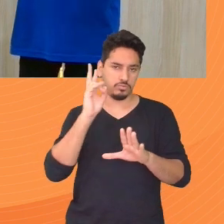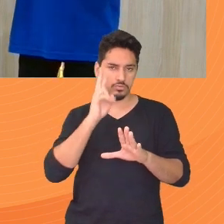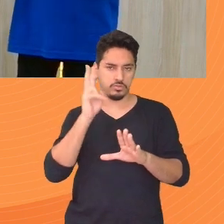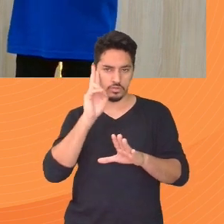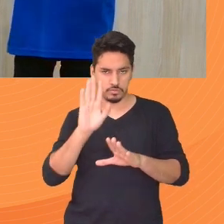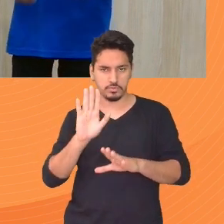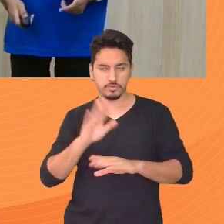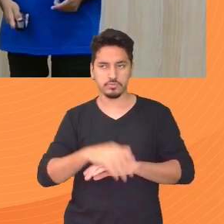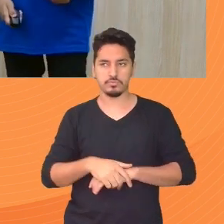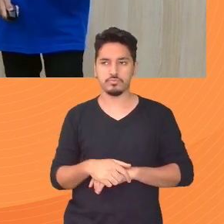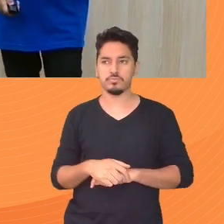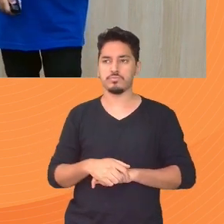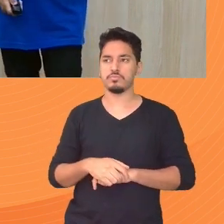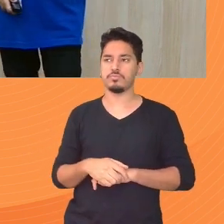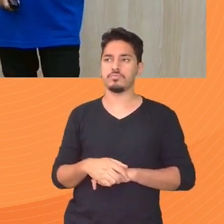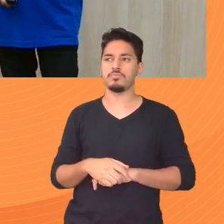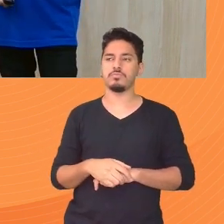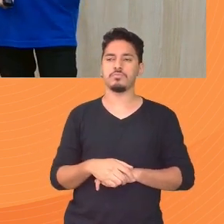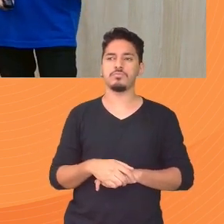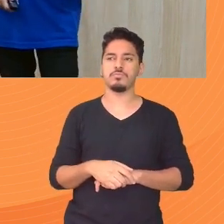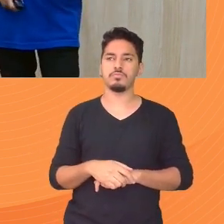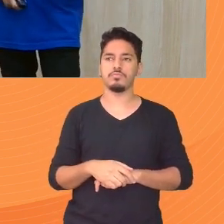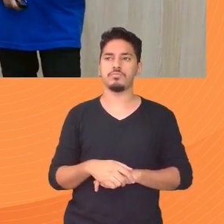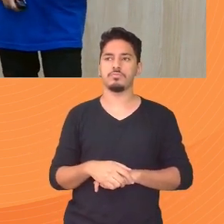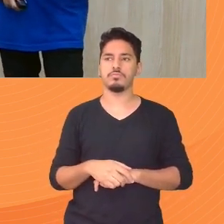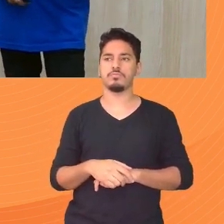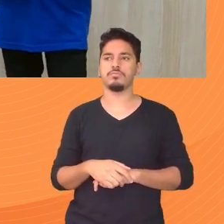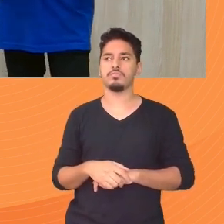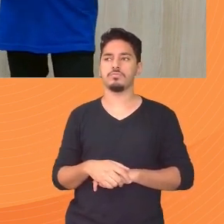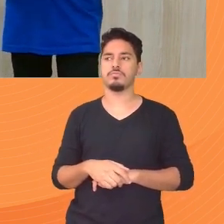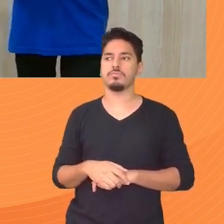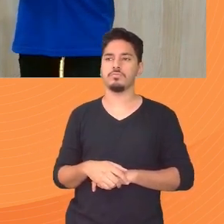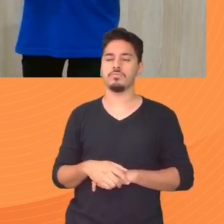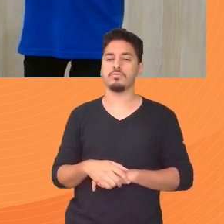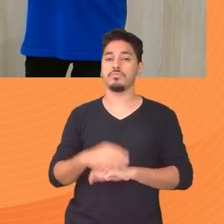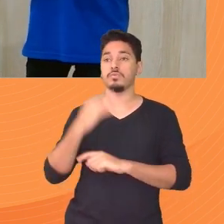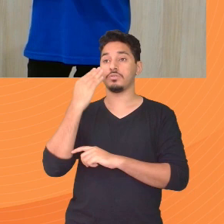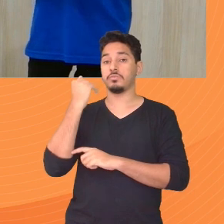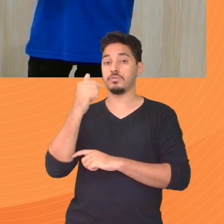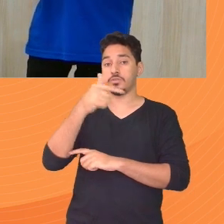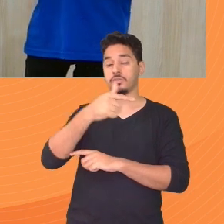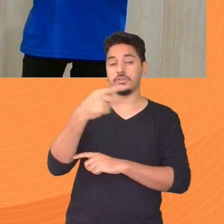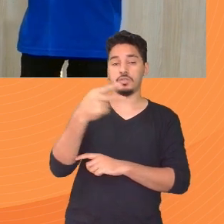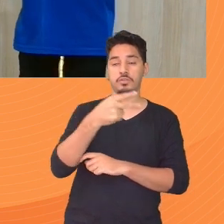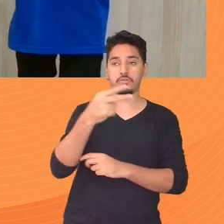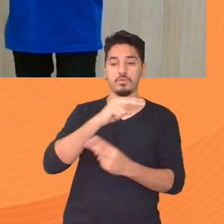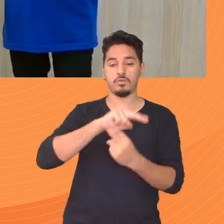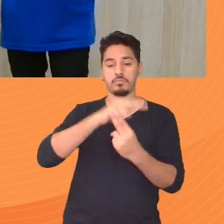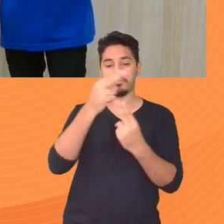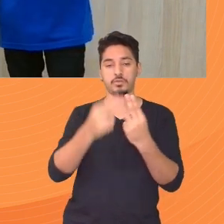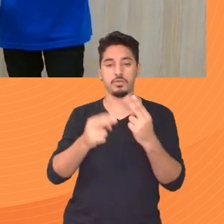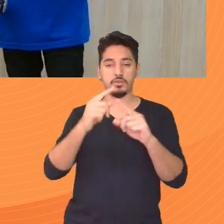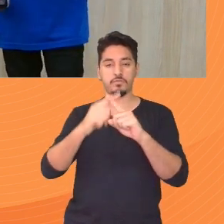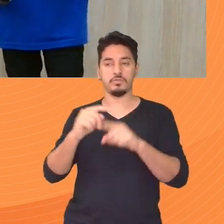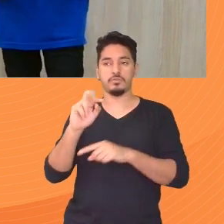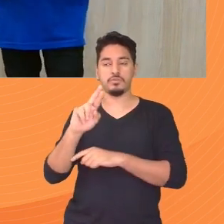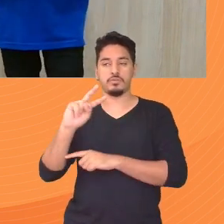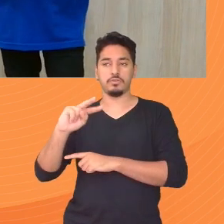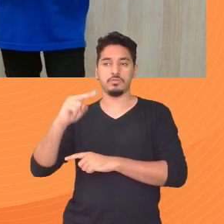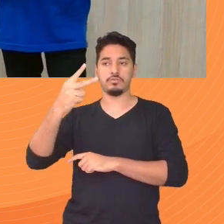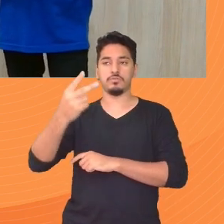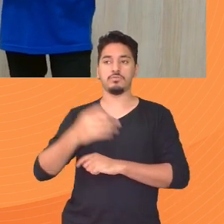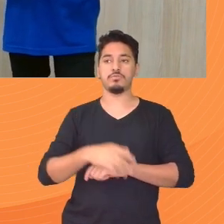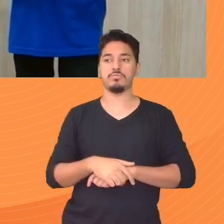tá bom? Então eu vou agora para o volume da água. Sabendo que 7 é igual a πr ao quadrado, que era do círculo, e aí